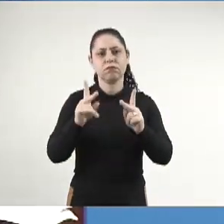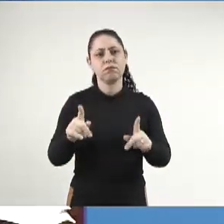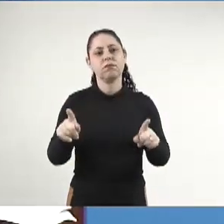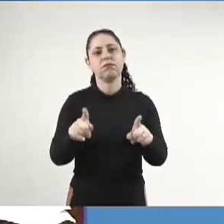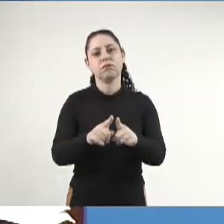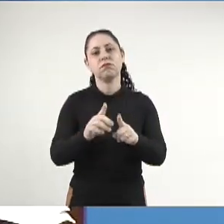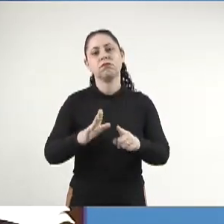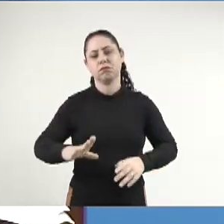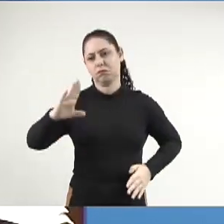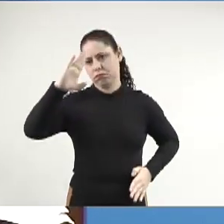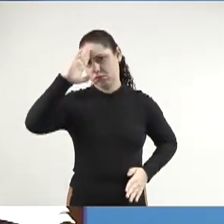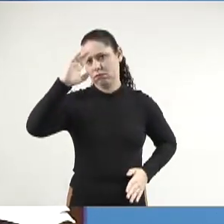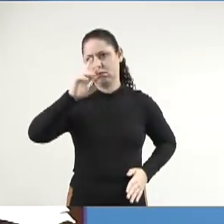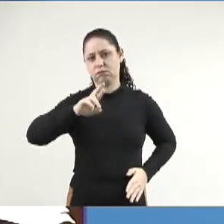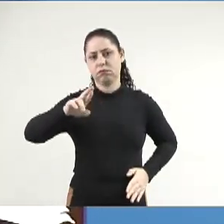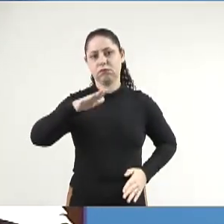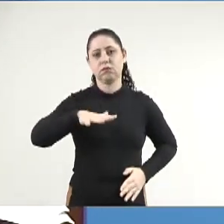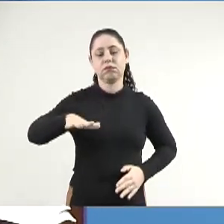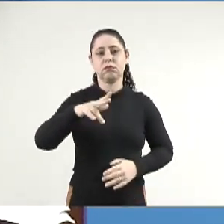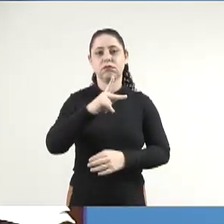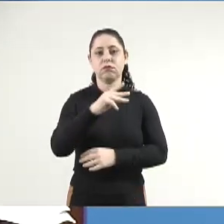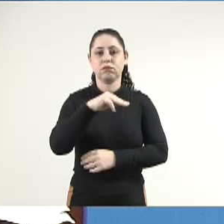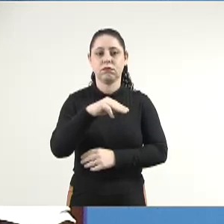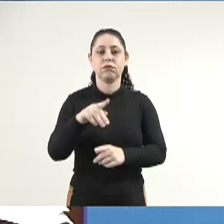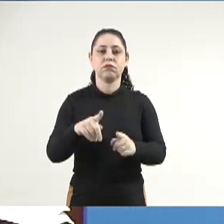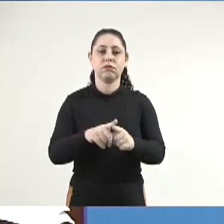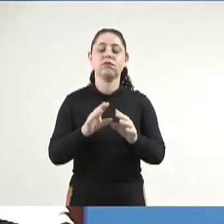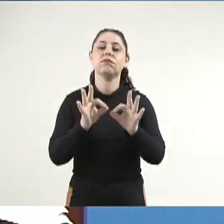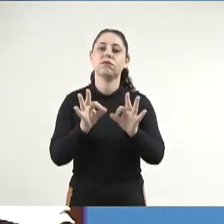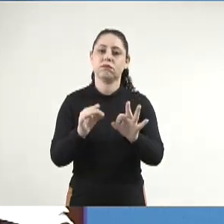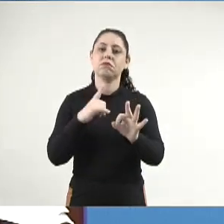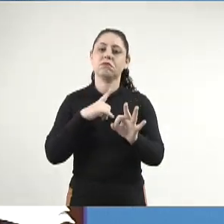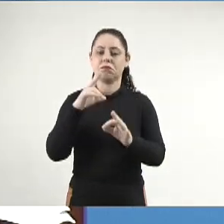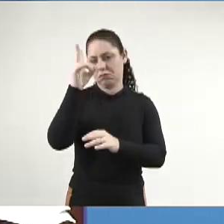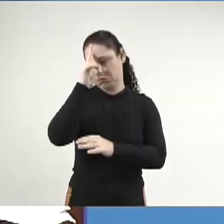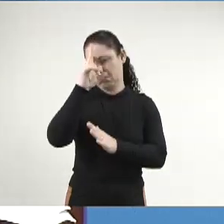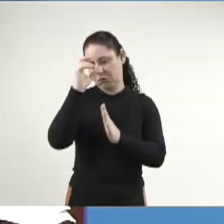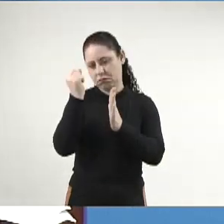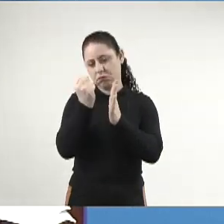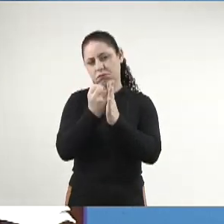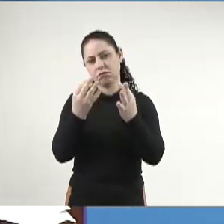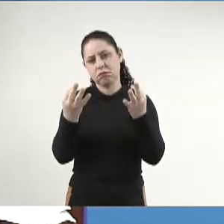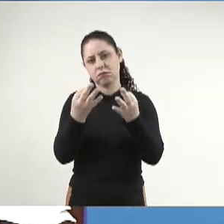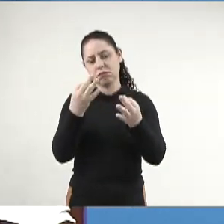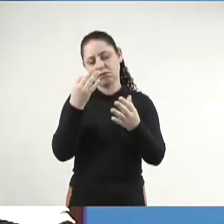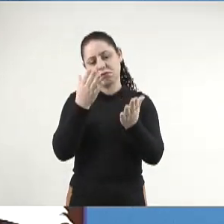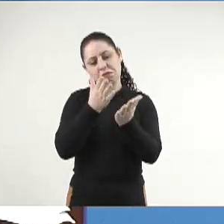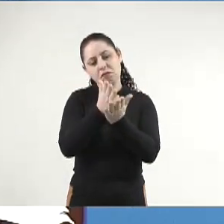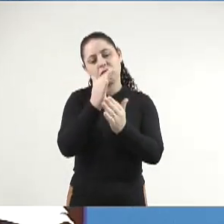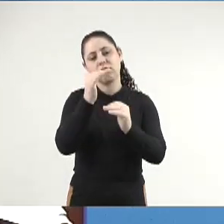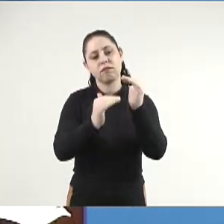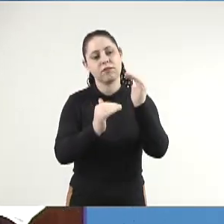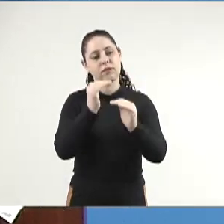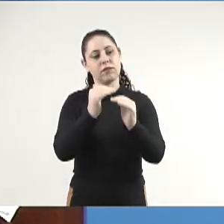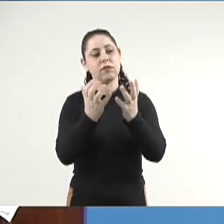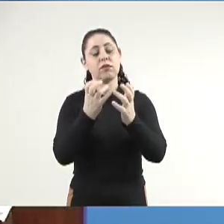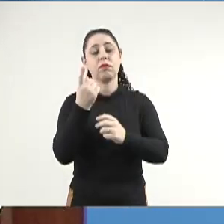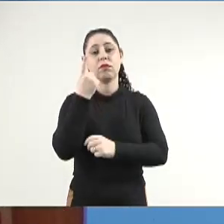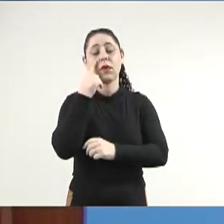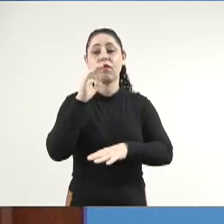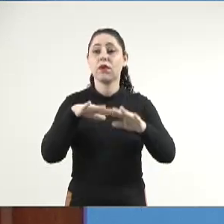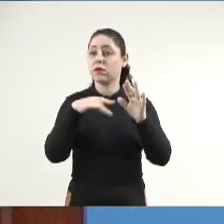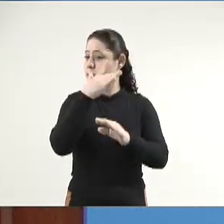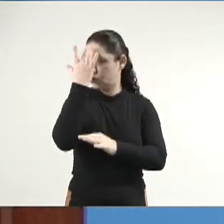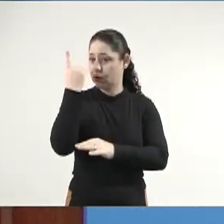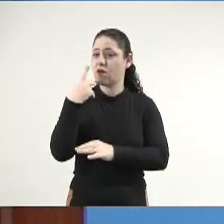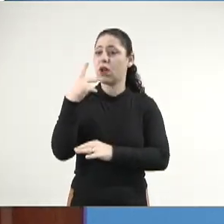que já foi comandante da Polícia Militar e com certeza tem uma bela história a sua carreira, eu quero, né, porque as pessoas às vezes